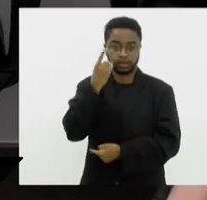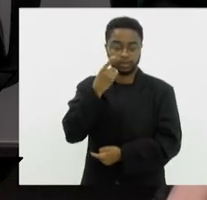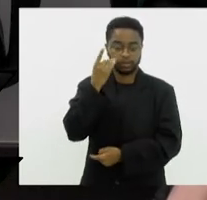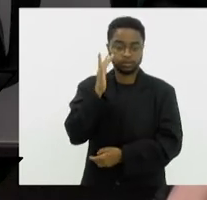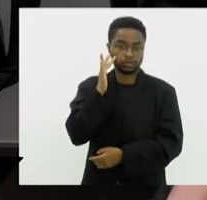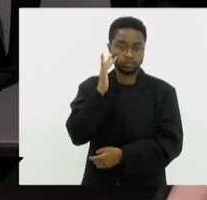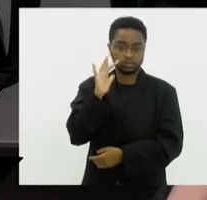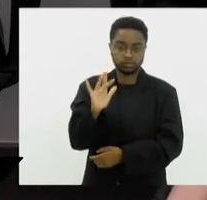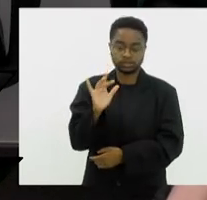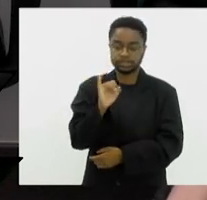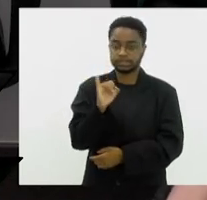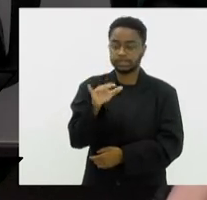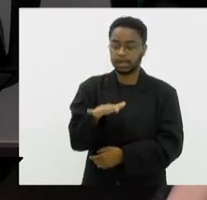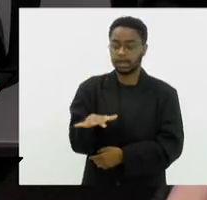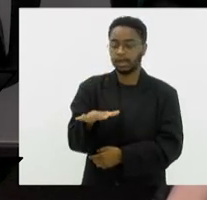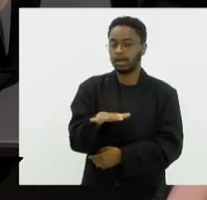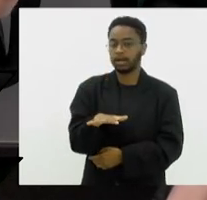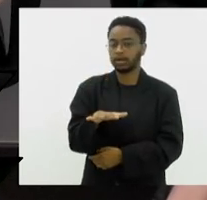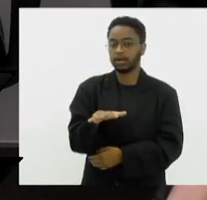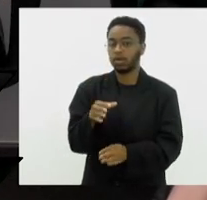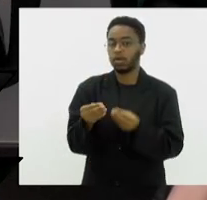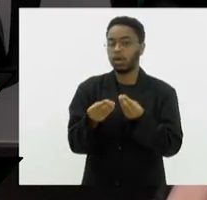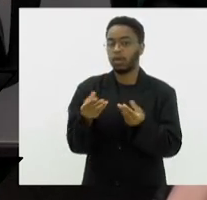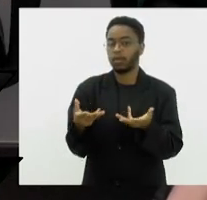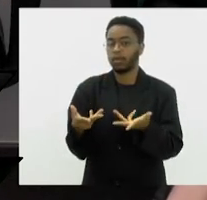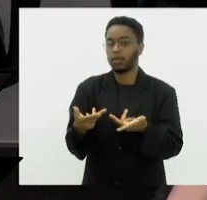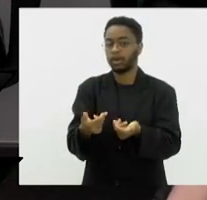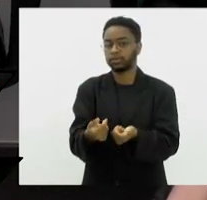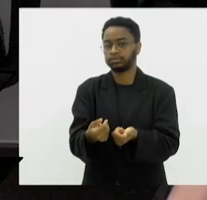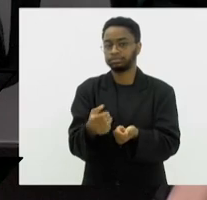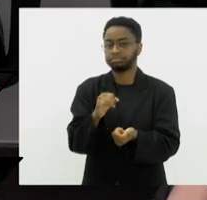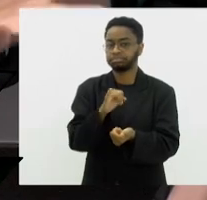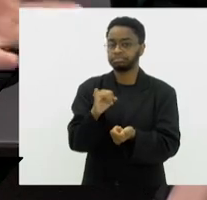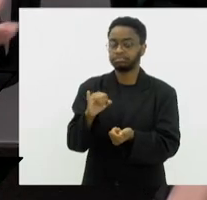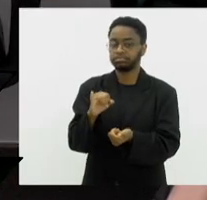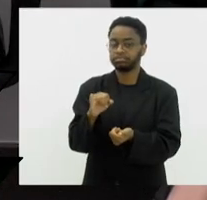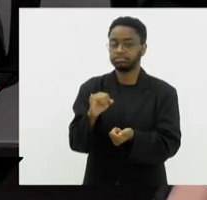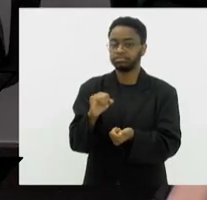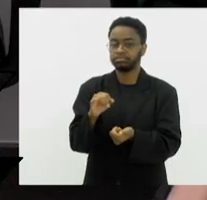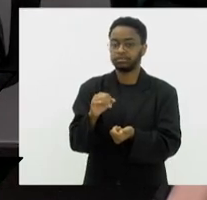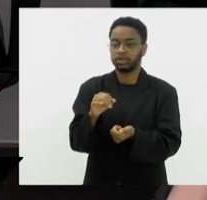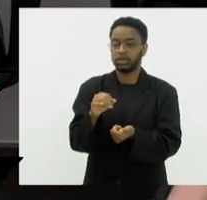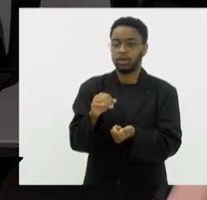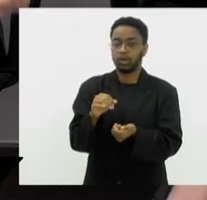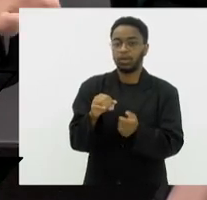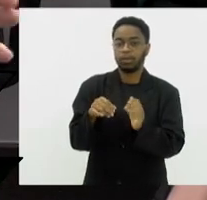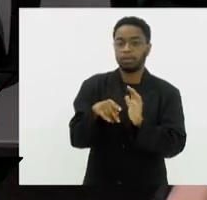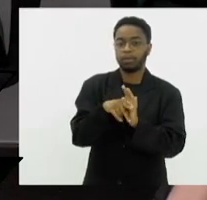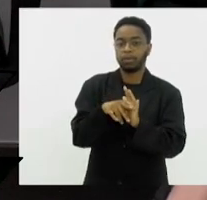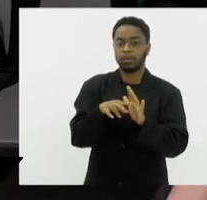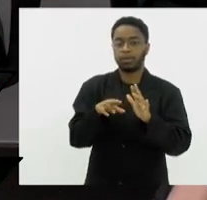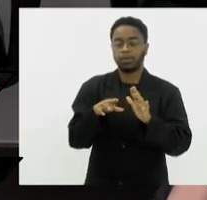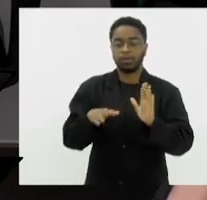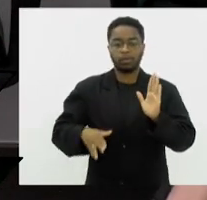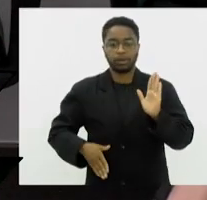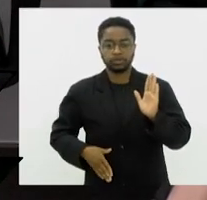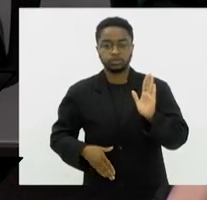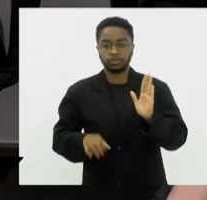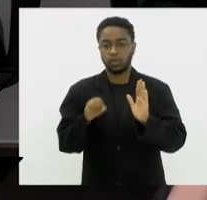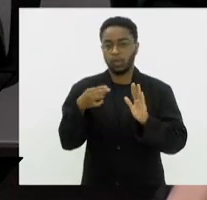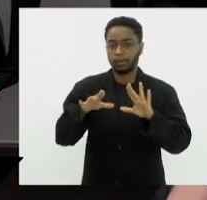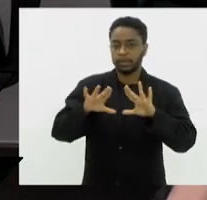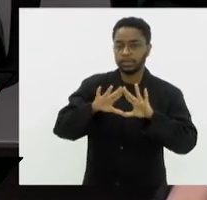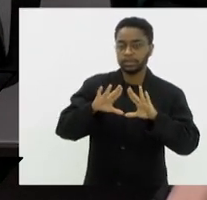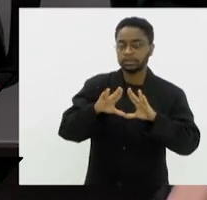aquela área, a qualidade daquela área, se está do domínio do narco, se está do domínio da milícia, nem